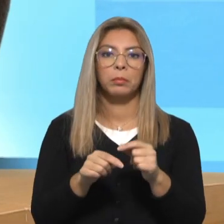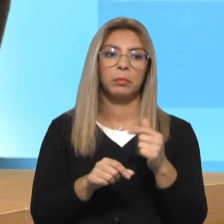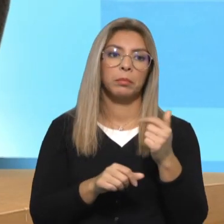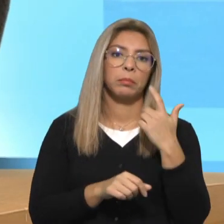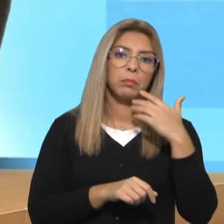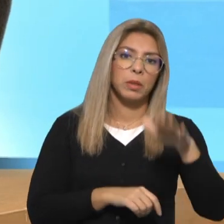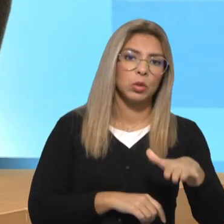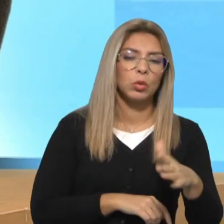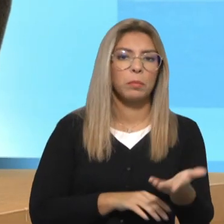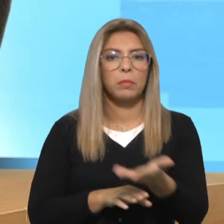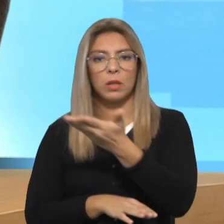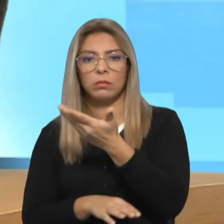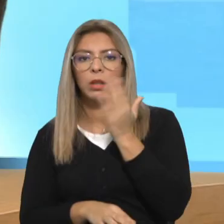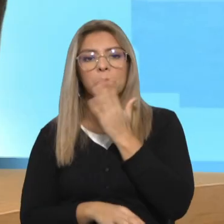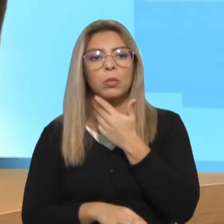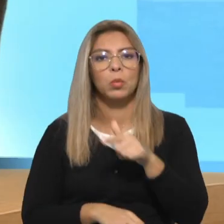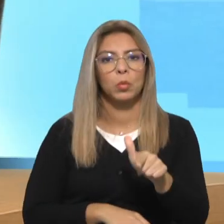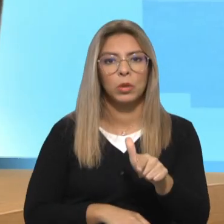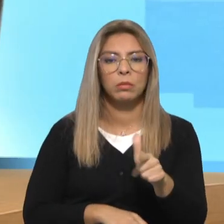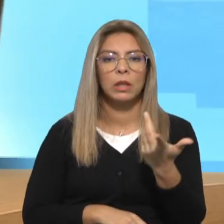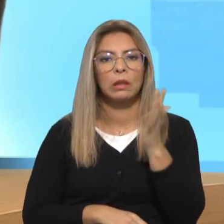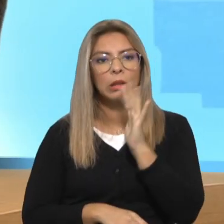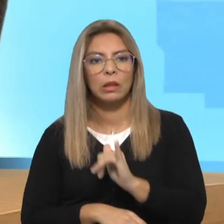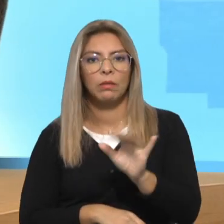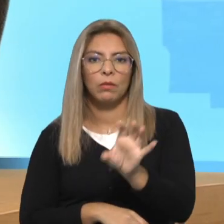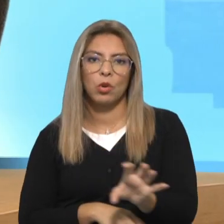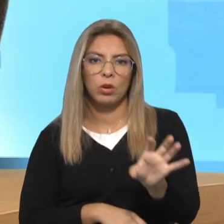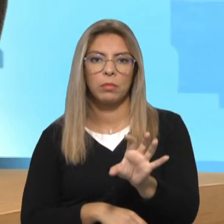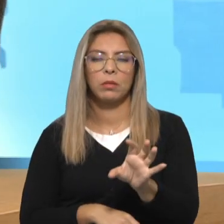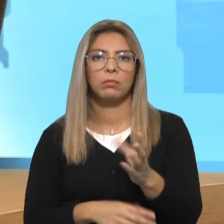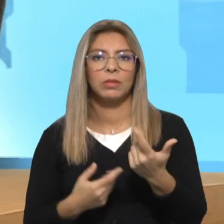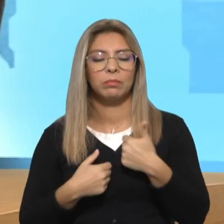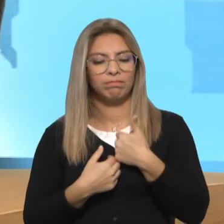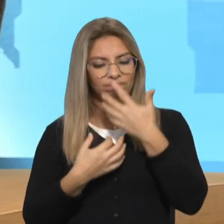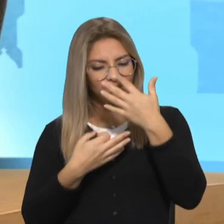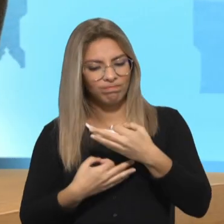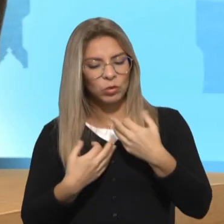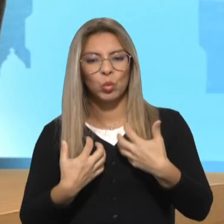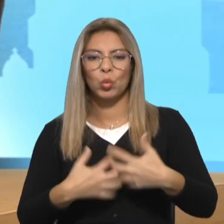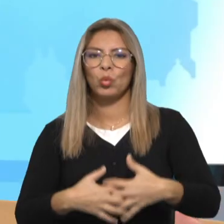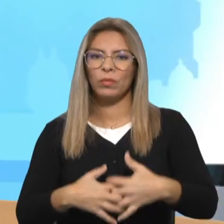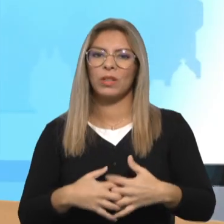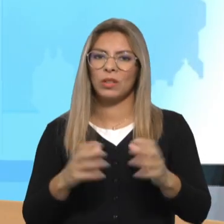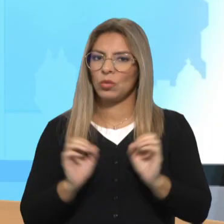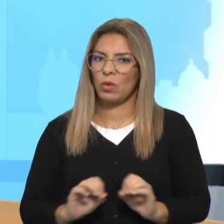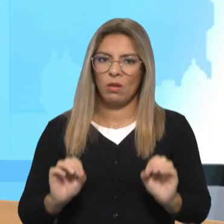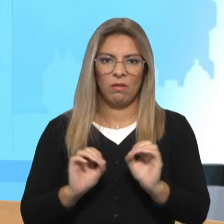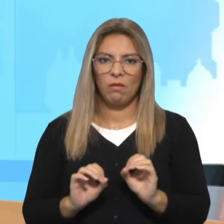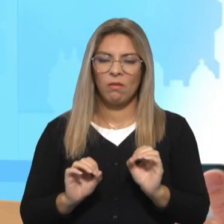é? Mas de fazer caminho e tentar perceber, eu sinceramente tenho dúvidas. Portanto, eu tenho dúvidas